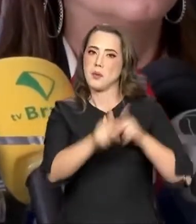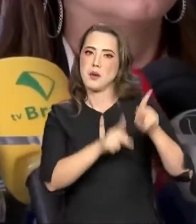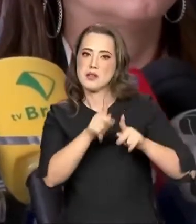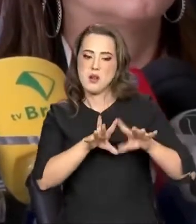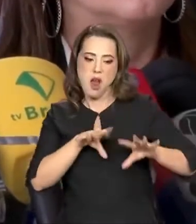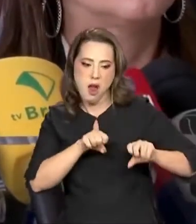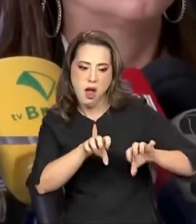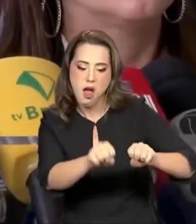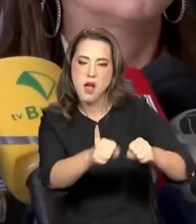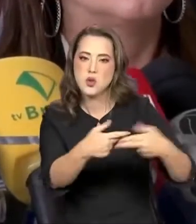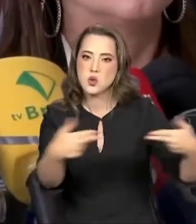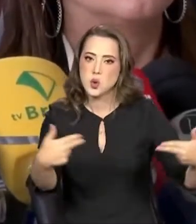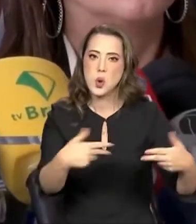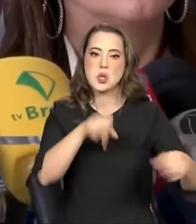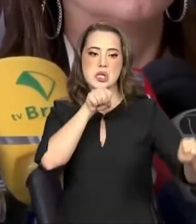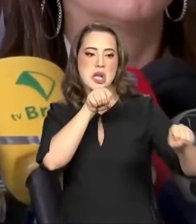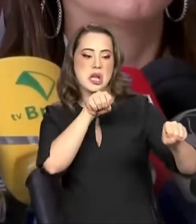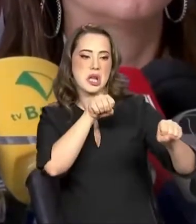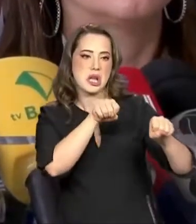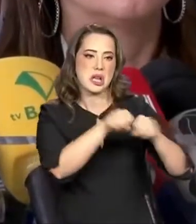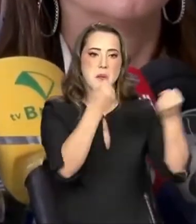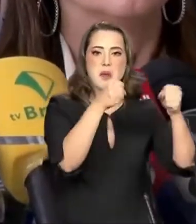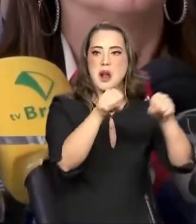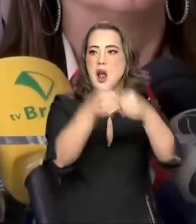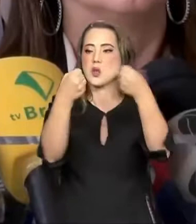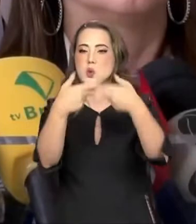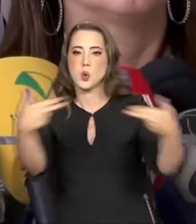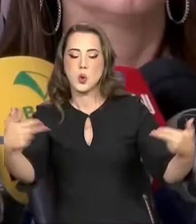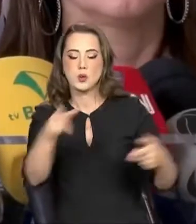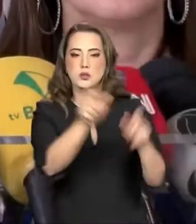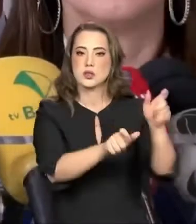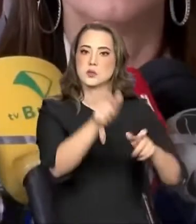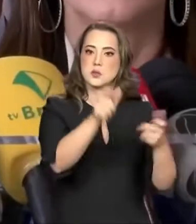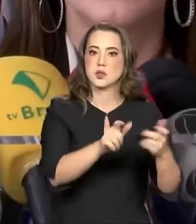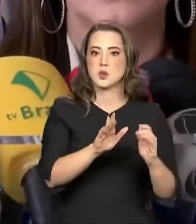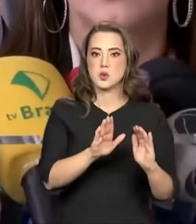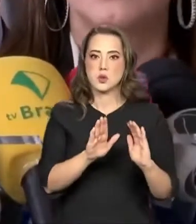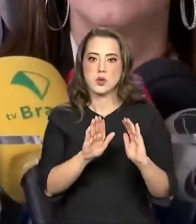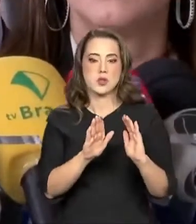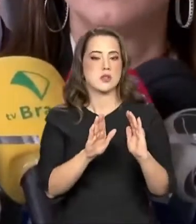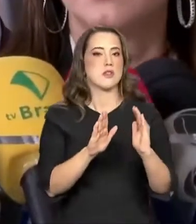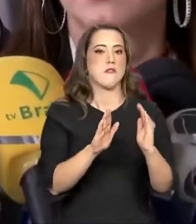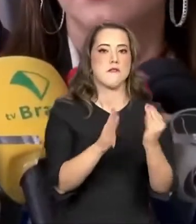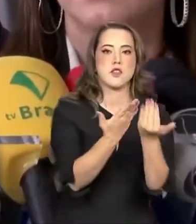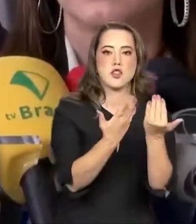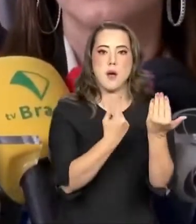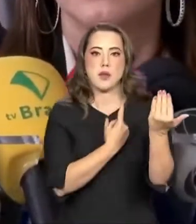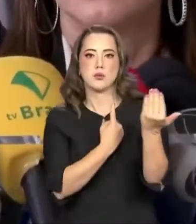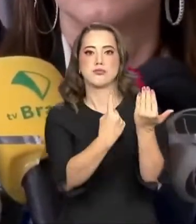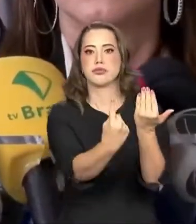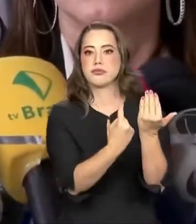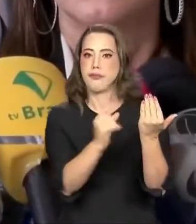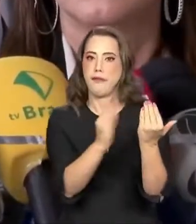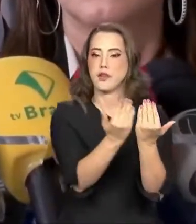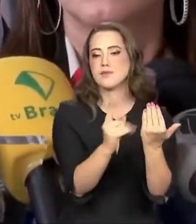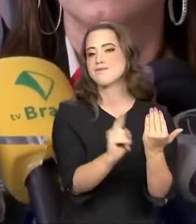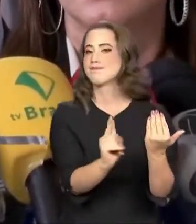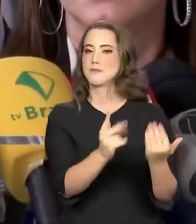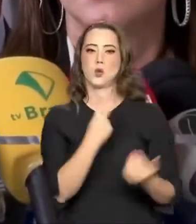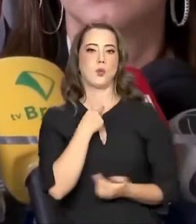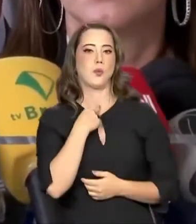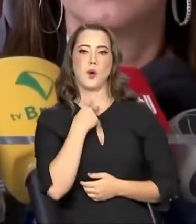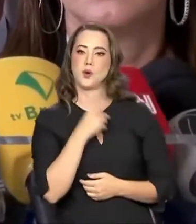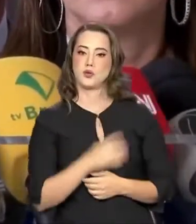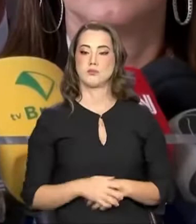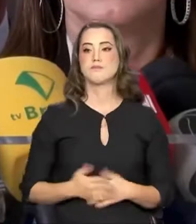propriedades, destruição de patrimônio e cerceamento do direito de ir e vir. A direita surgiu